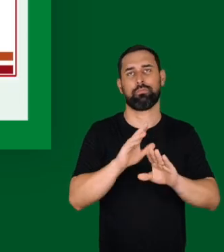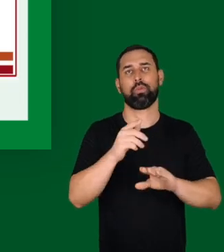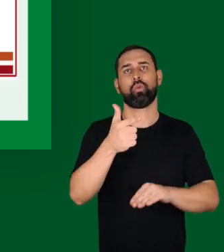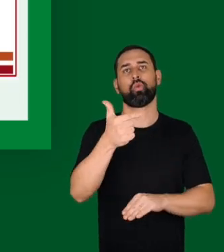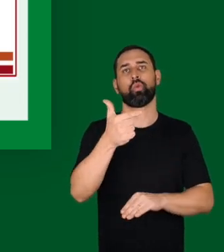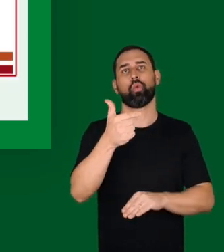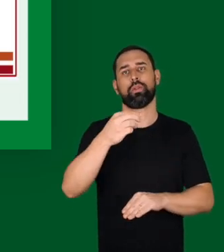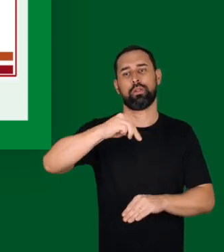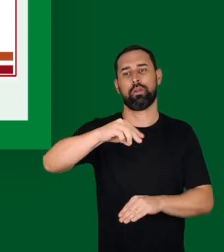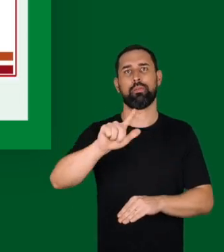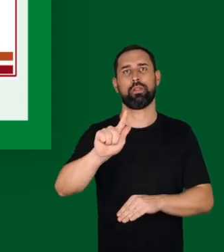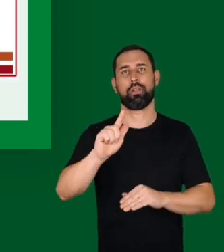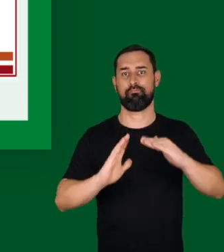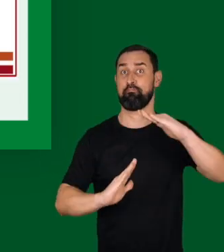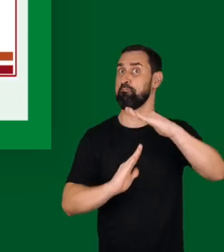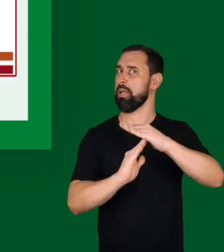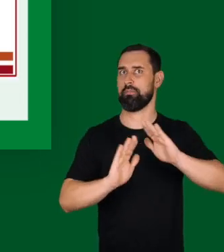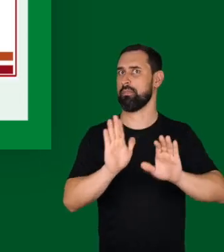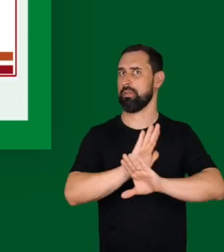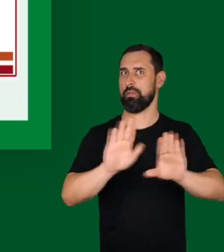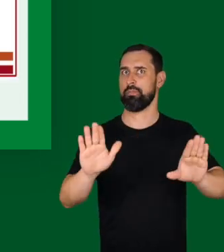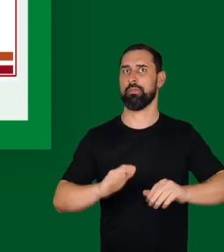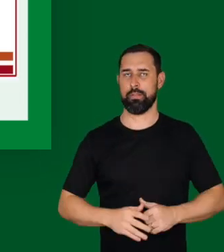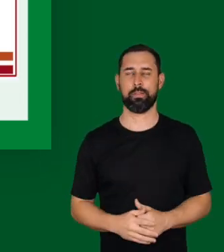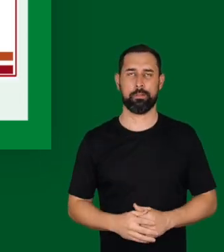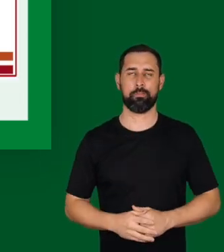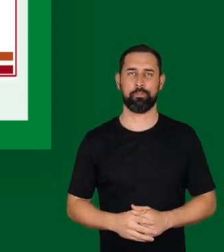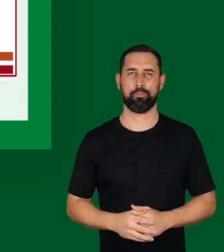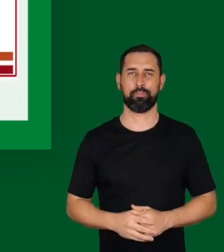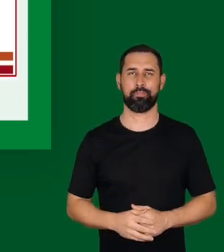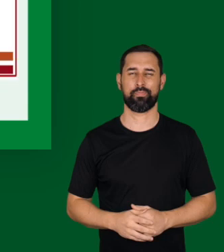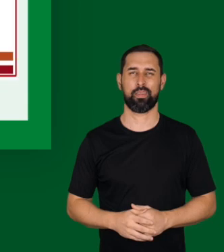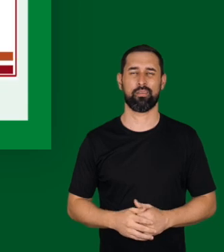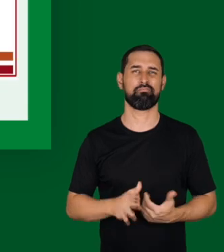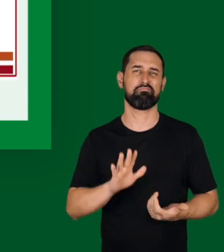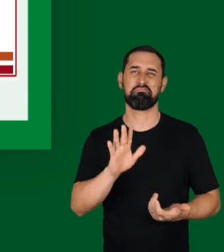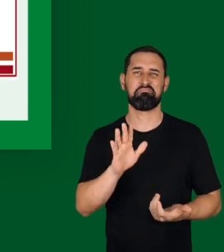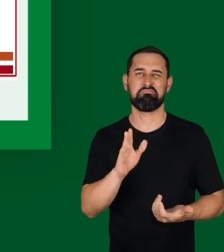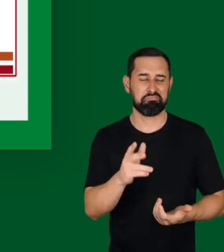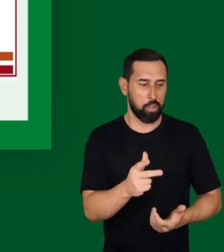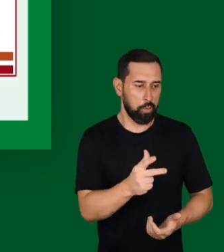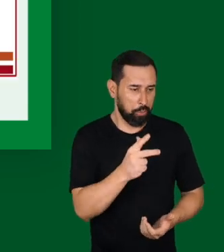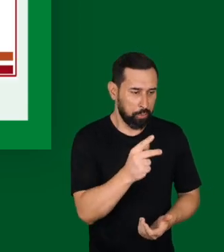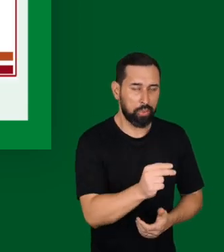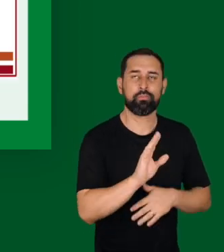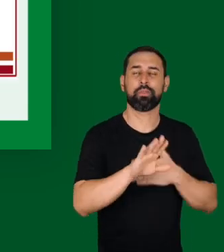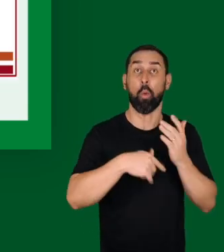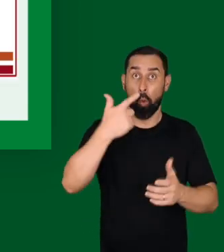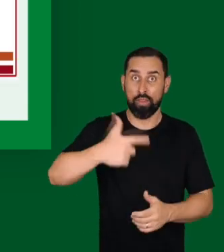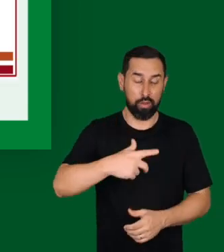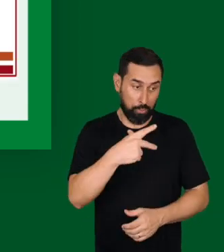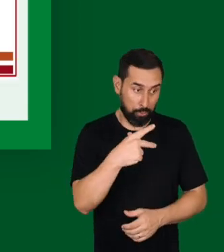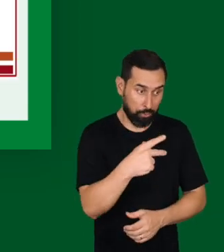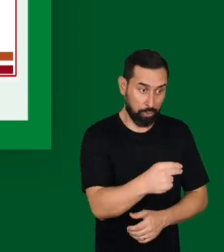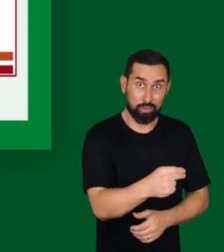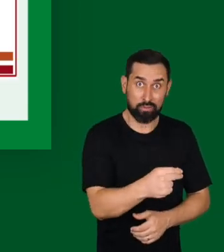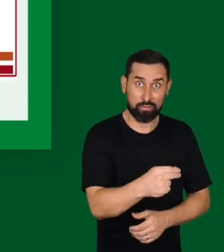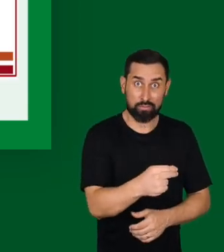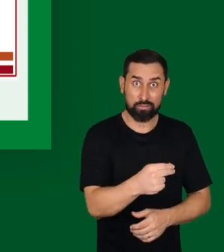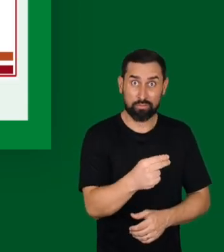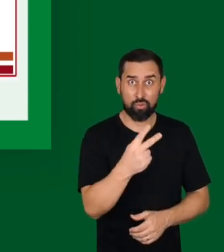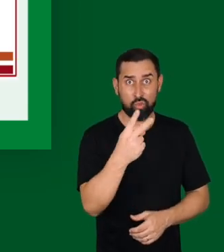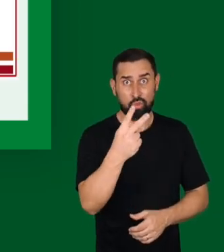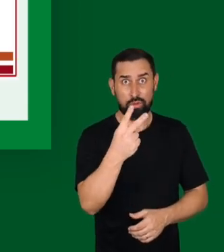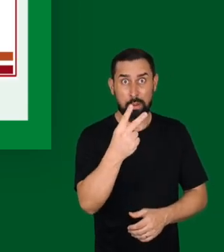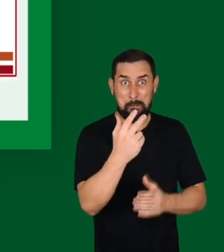mais uma vez com o dobro da dose. Máximo da segunda dose, 12 mg, tá certo? Então, geralmente, a